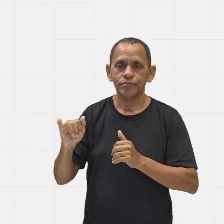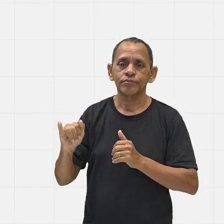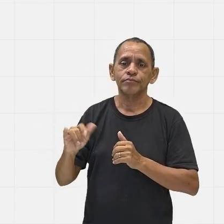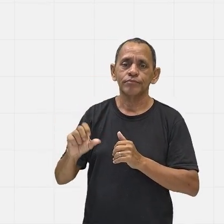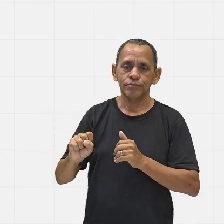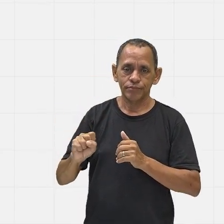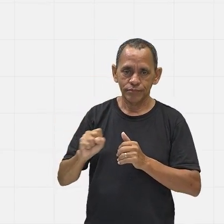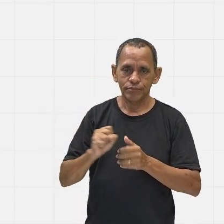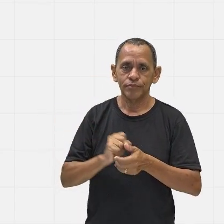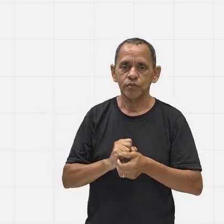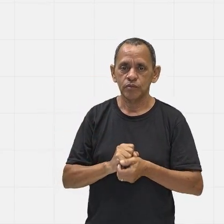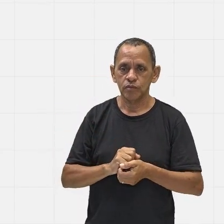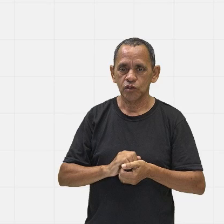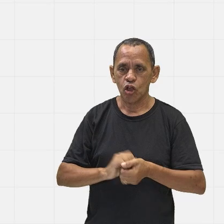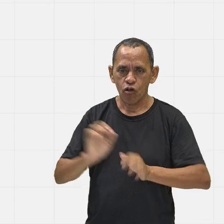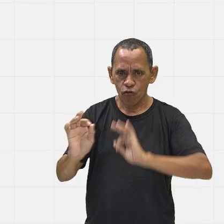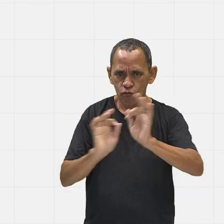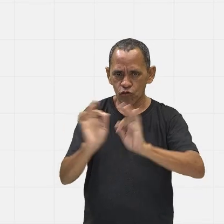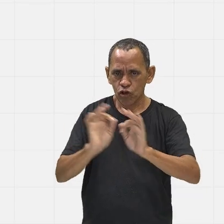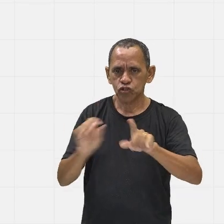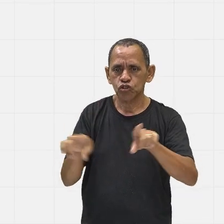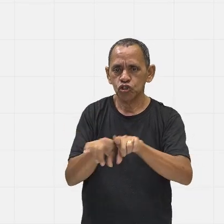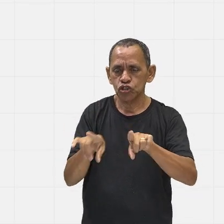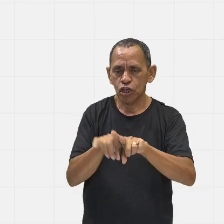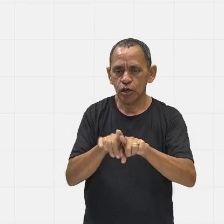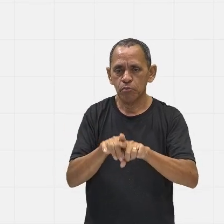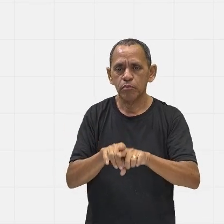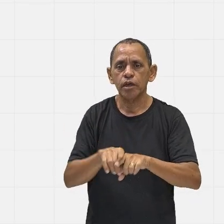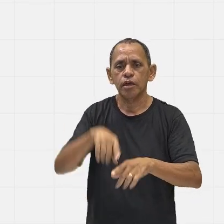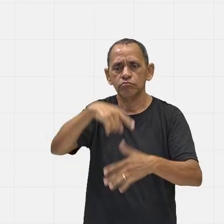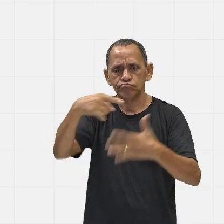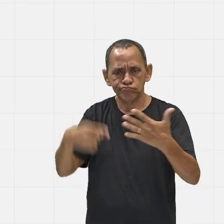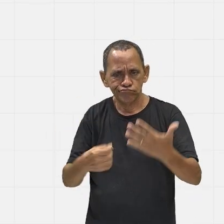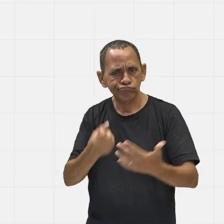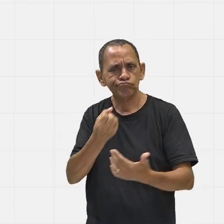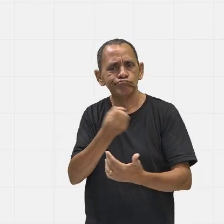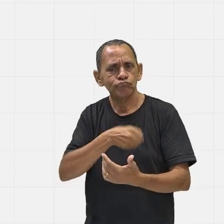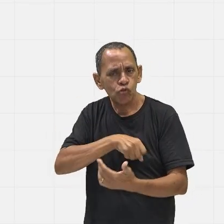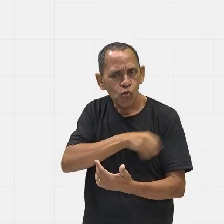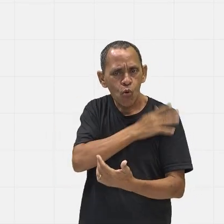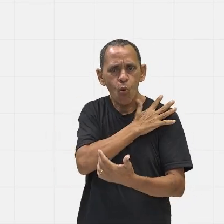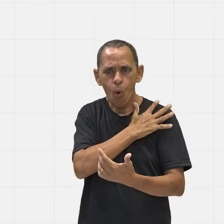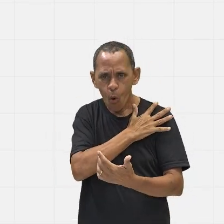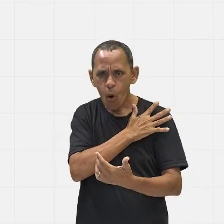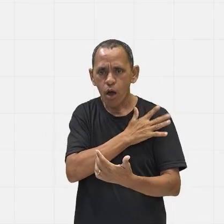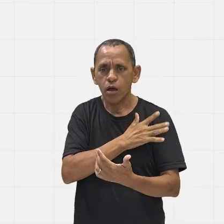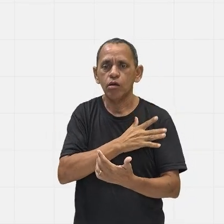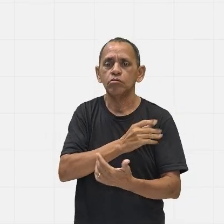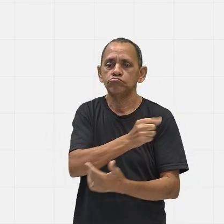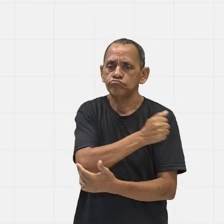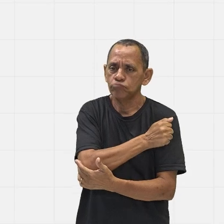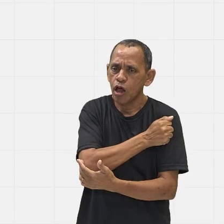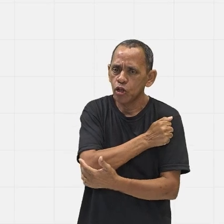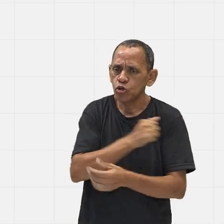Cada professor ele é direcionado a uma série. Ele faz parte daquela série,